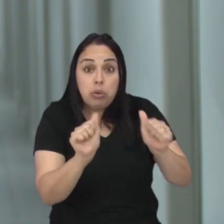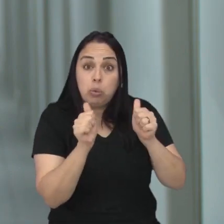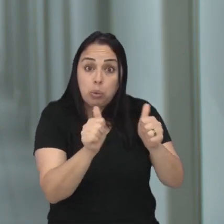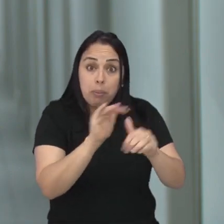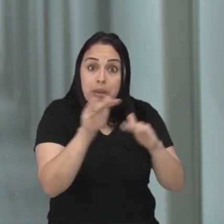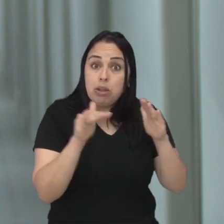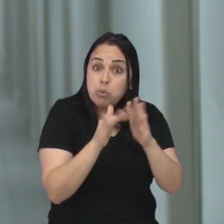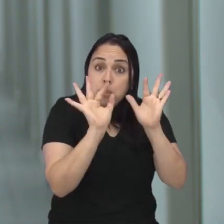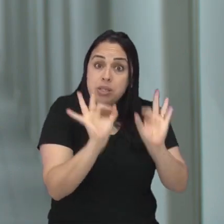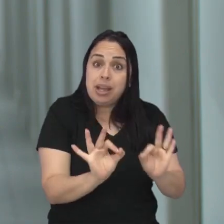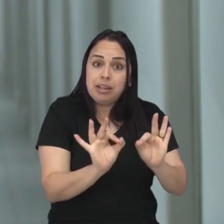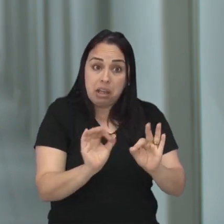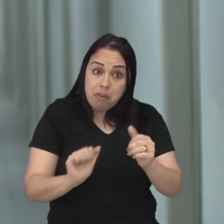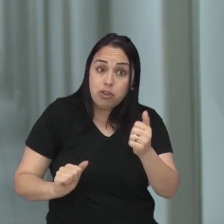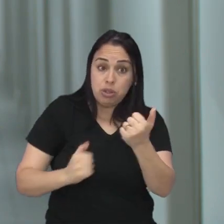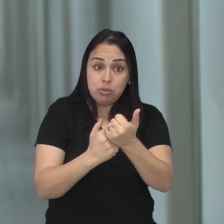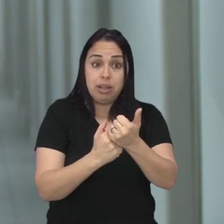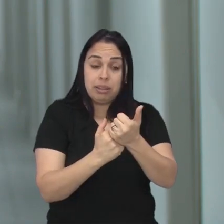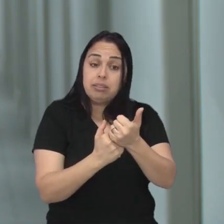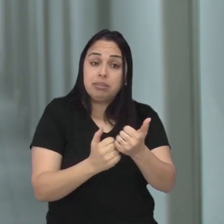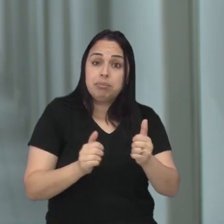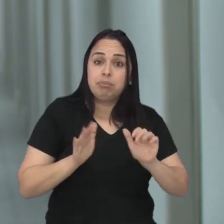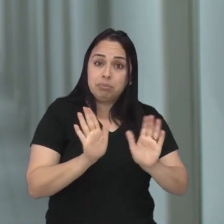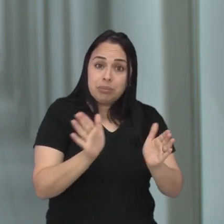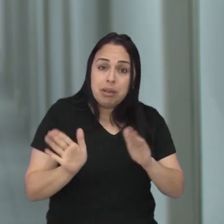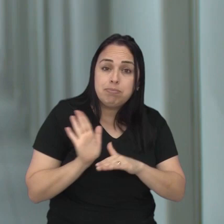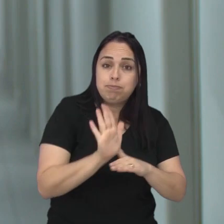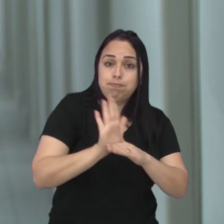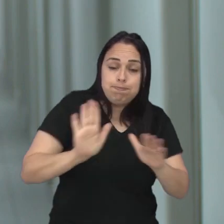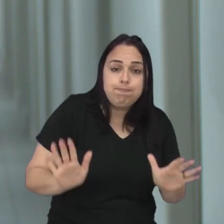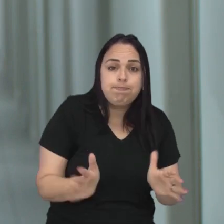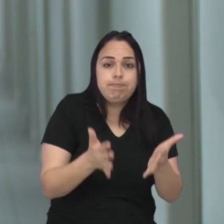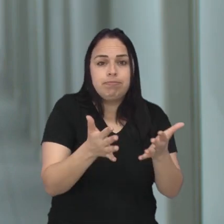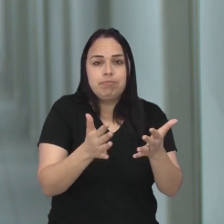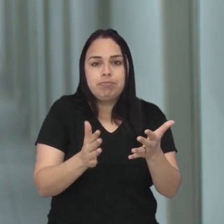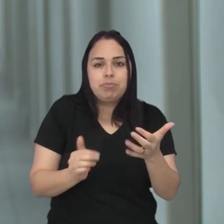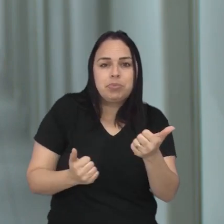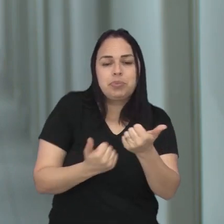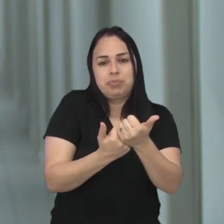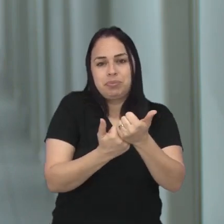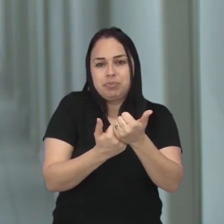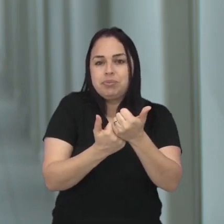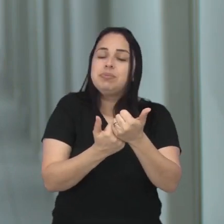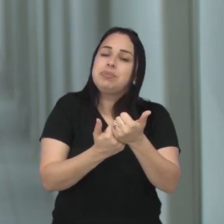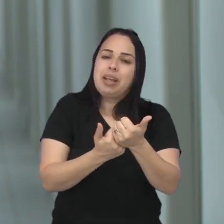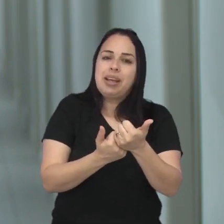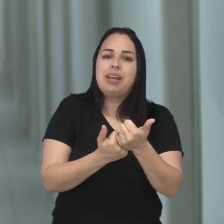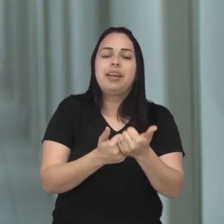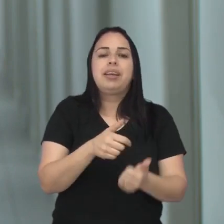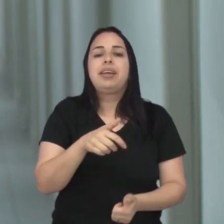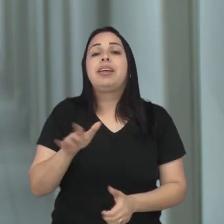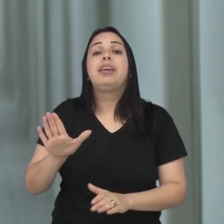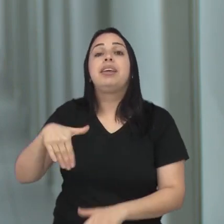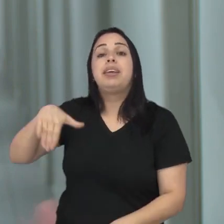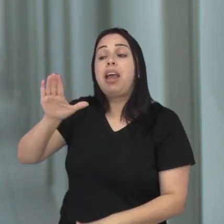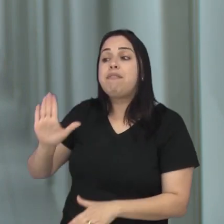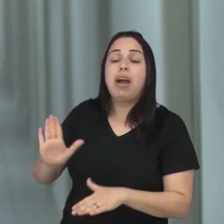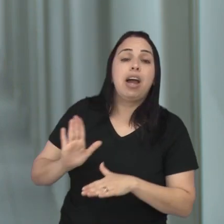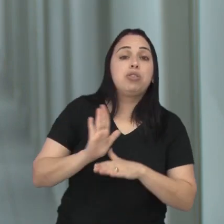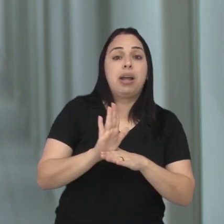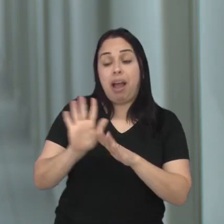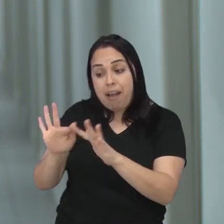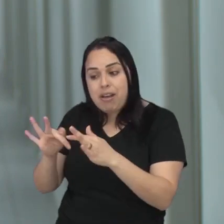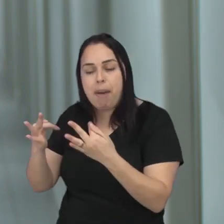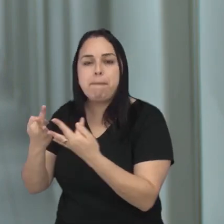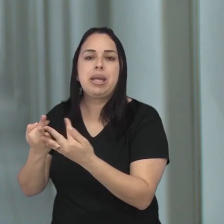ela, né? Falar assim, olha, tá tudo bem, né? Eu posso te ajudar, dando ali o suporte, o que a gente chama de uma rede de apoio. Quem é